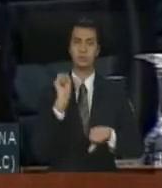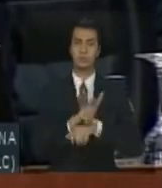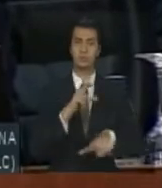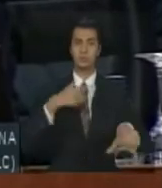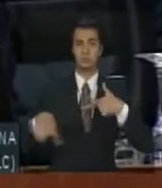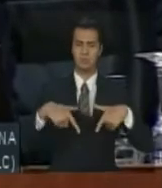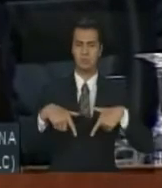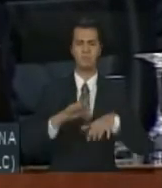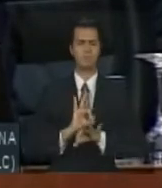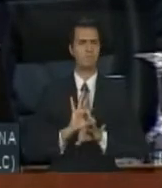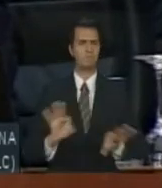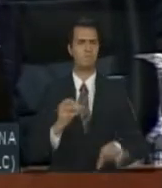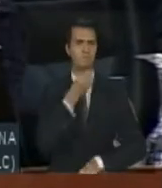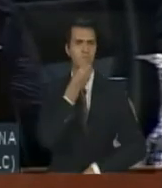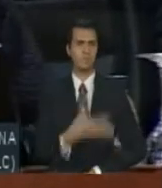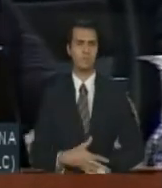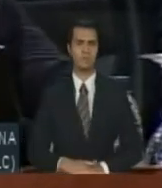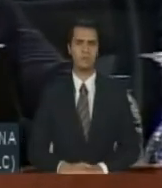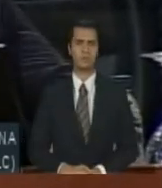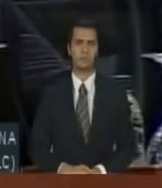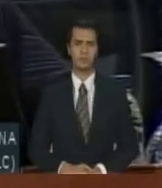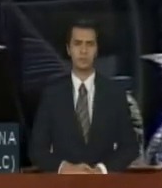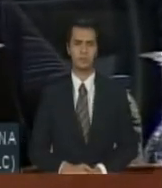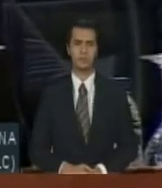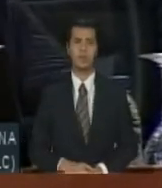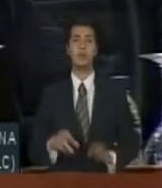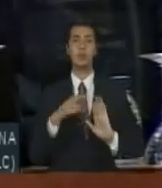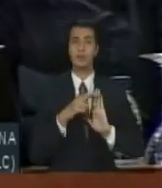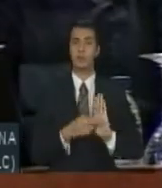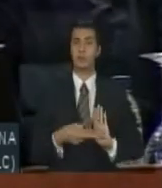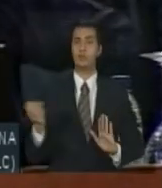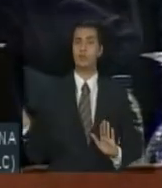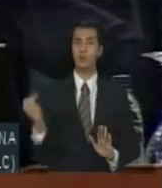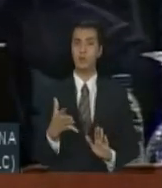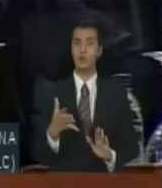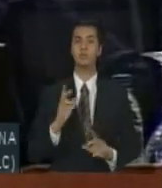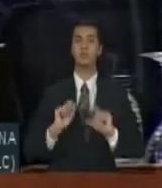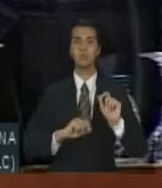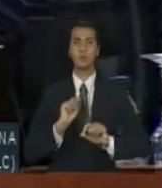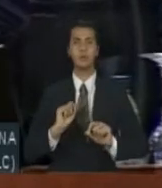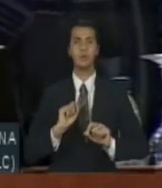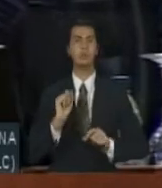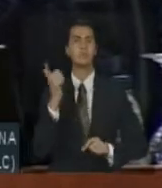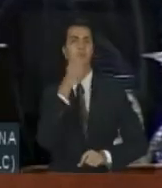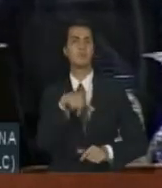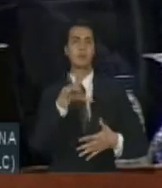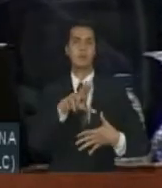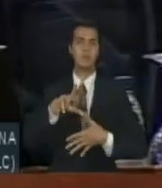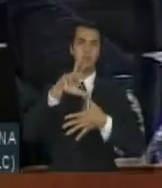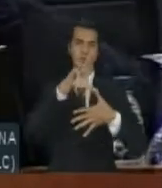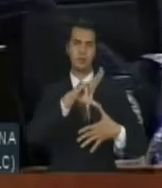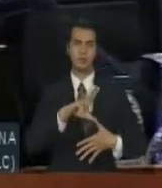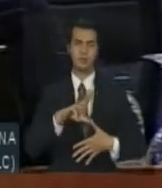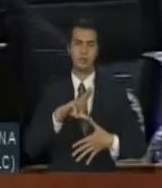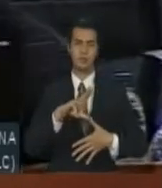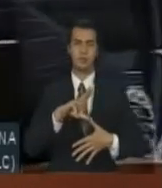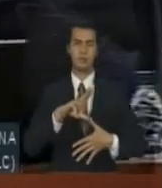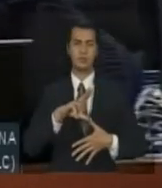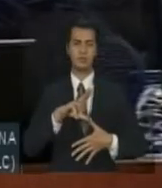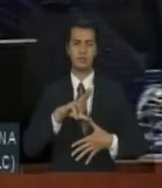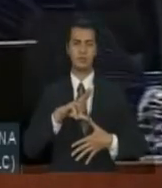de qualidade. Um novo paradigma que torne a América Latina não só